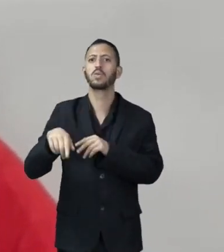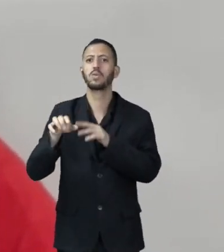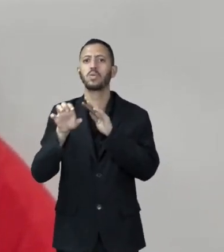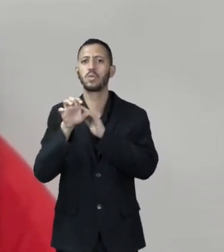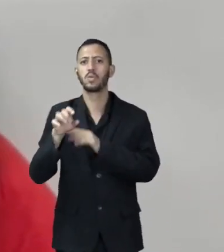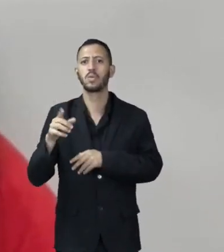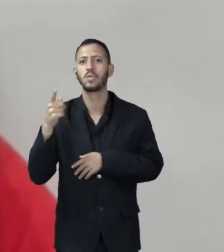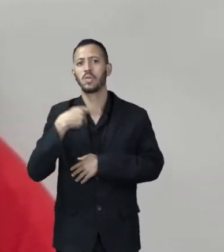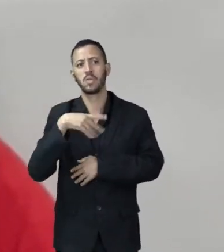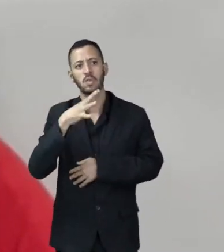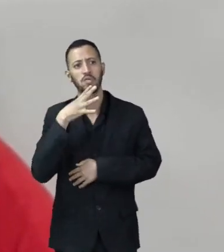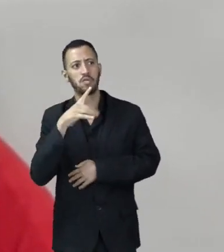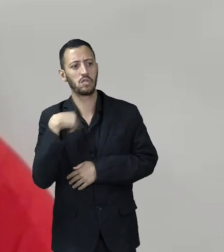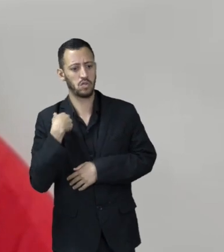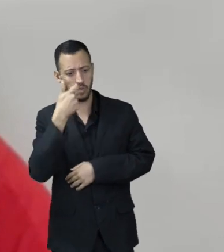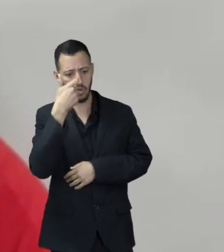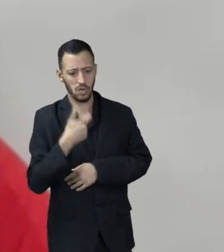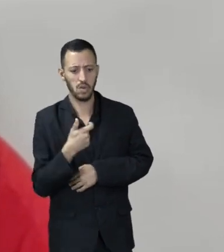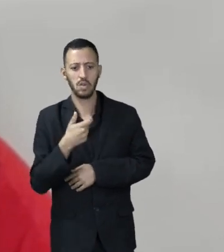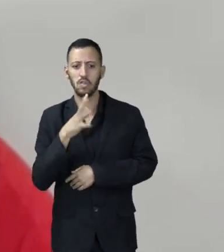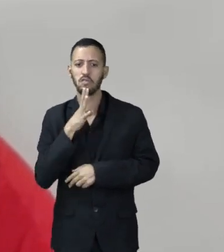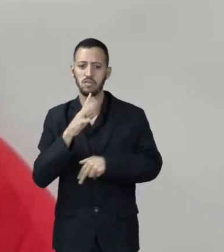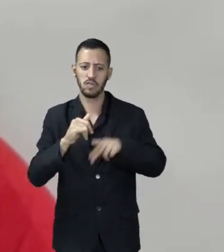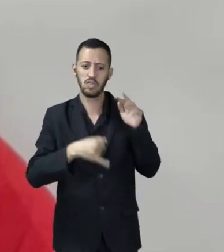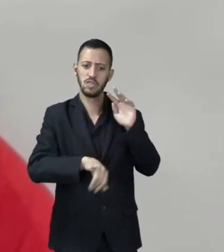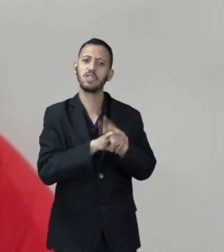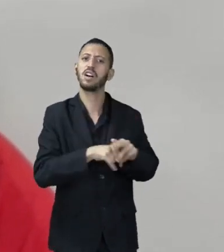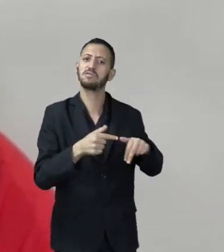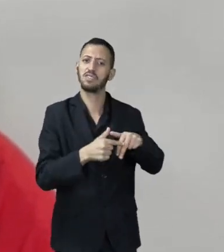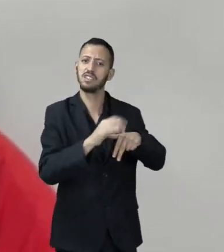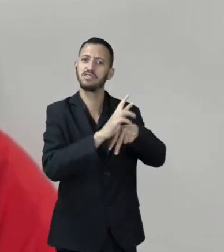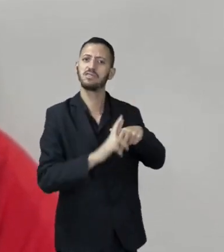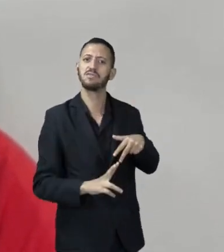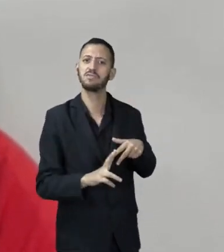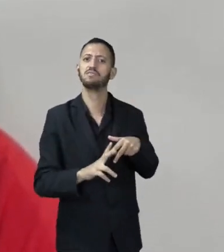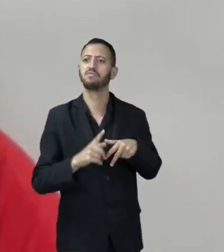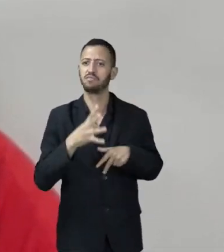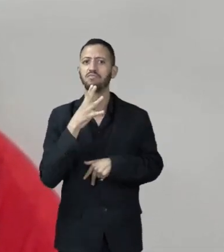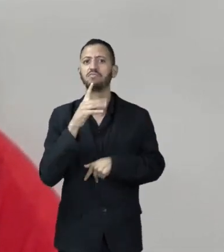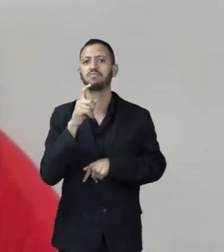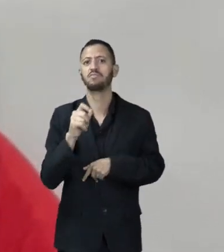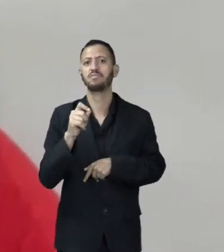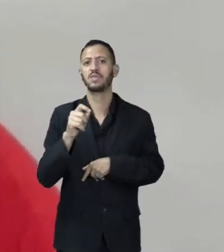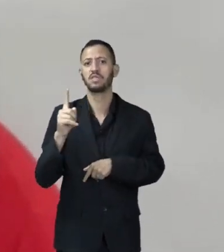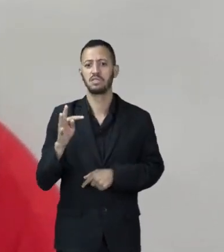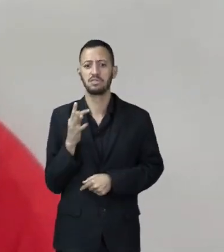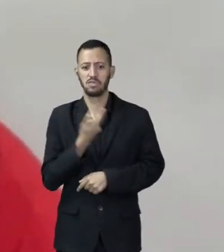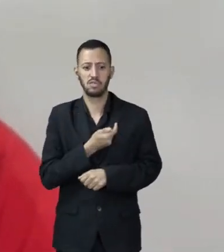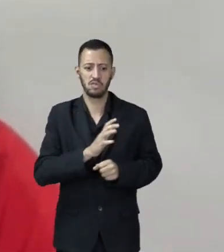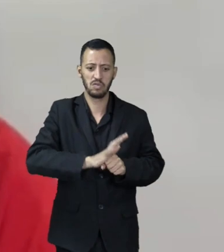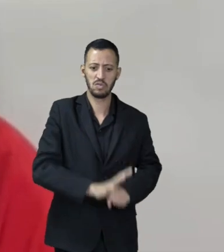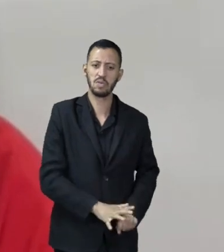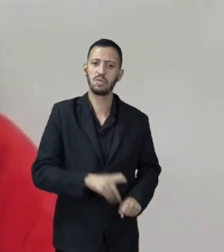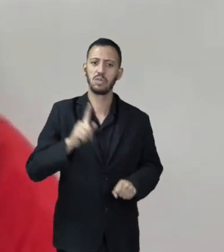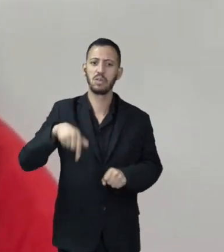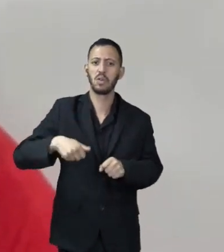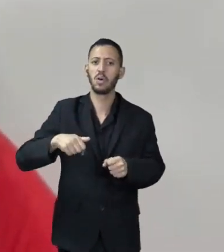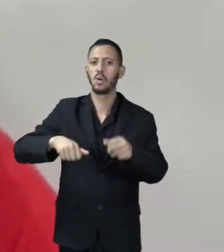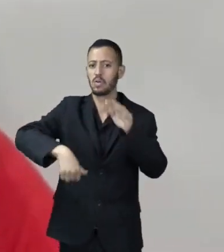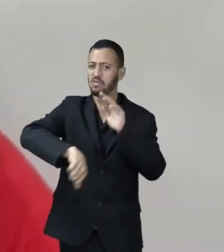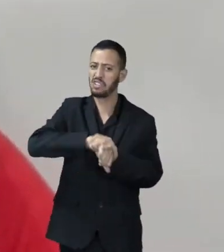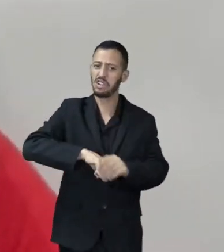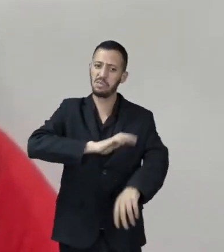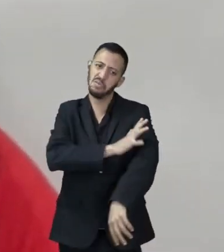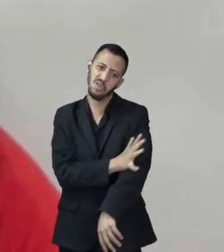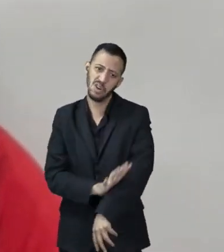direito ao reconhecimento da nossa identidade de gênero, nós temos também esse reconhecimento que a transfobia é um crime de racismo. Então, não há